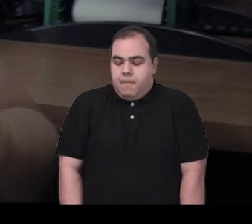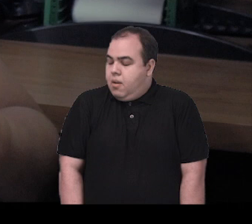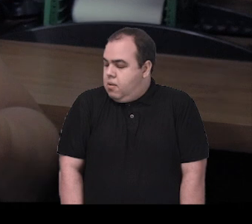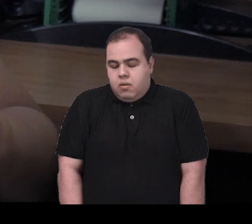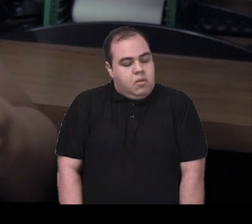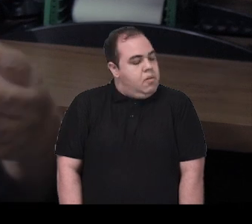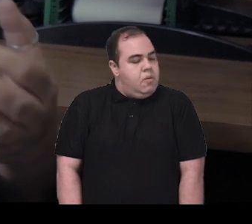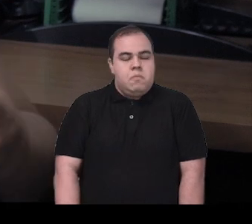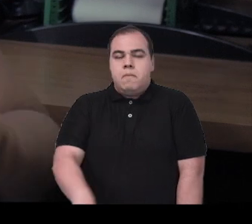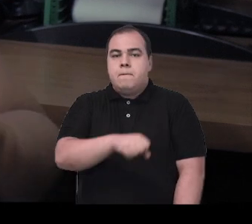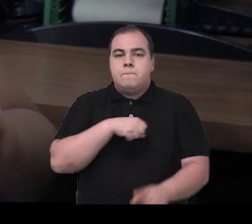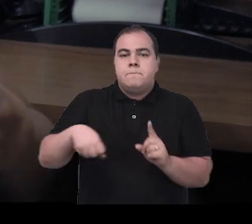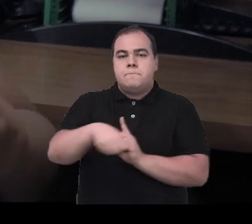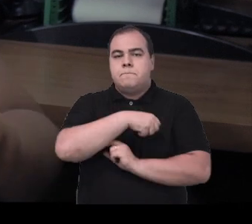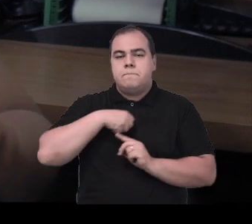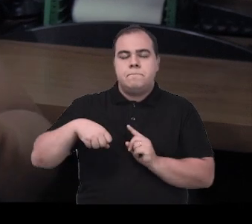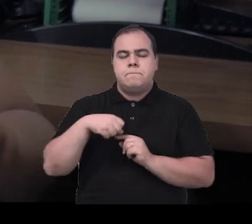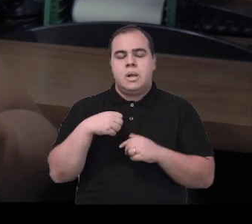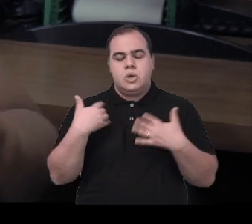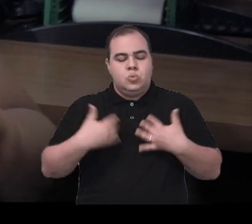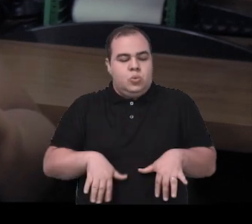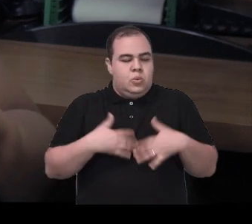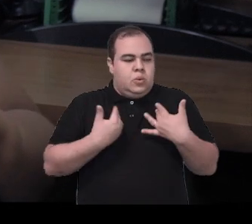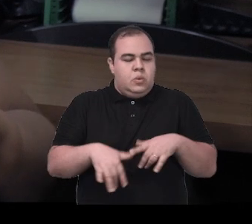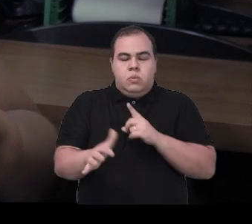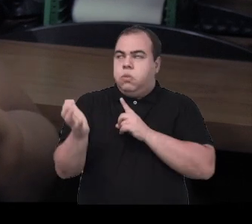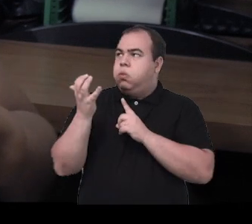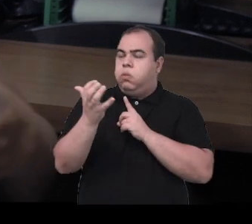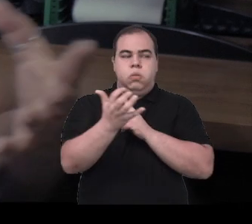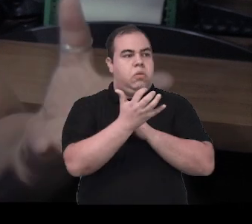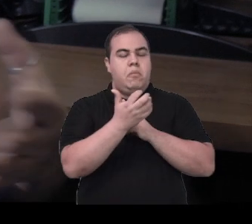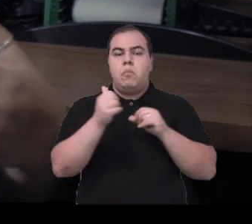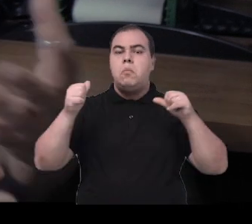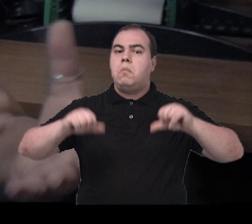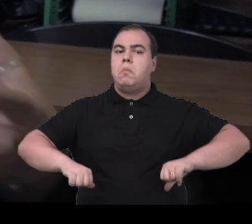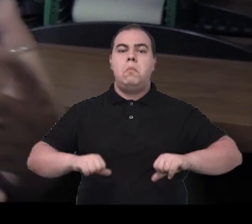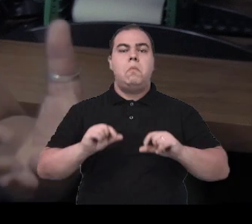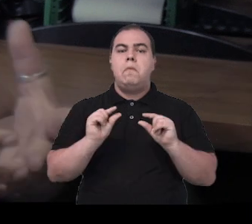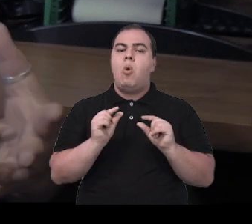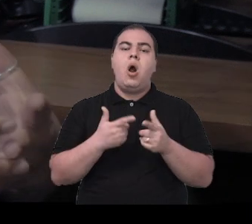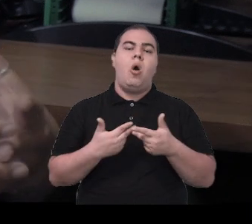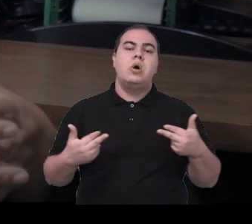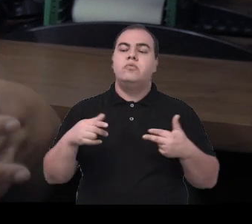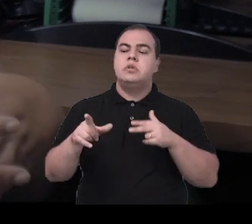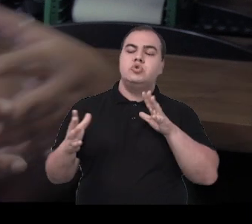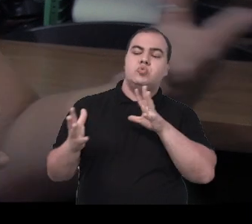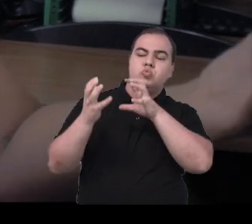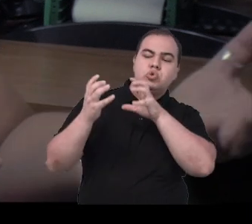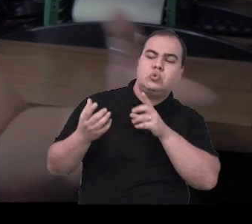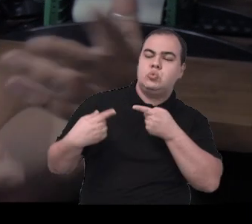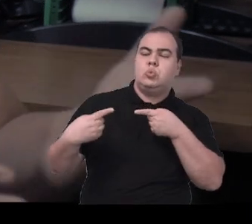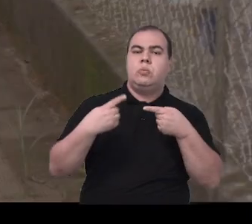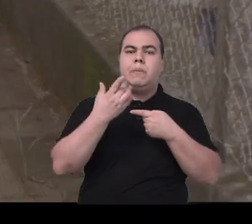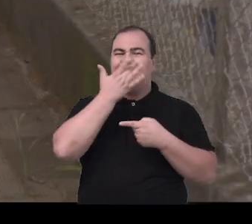amarrado, você se sentir preso, se sentir acuado. Por pouca coisa, às vezes, que você pode ter discutido